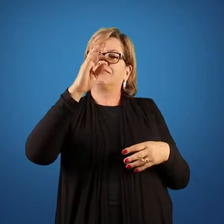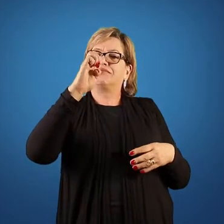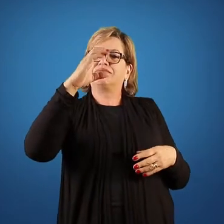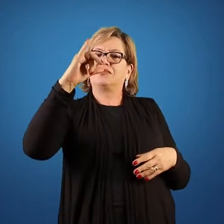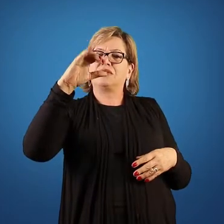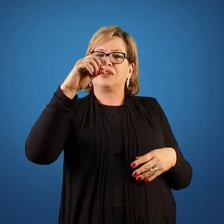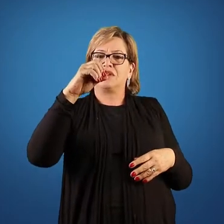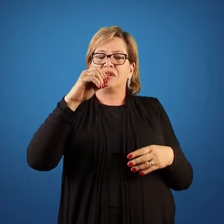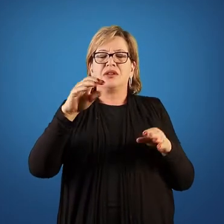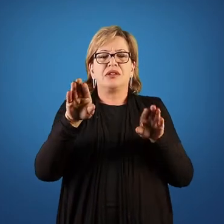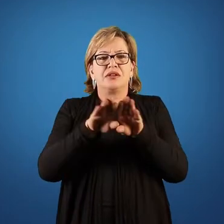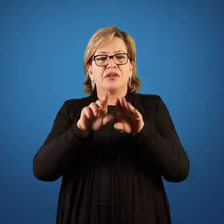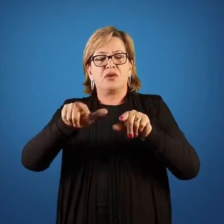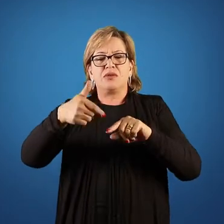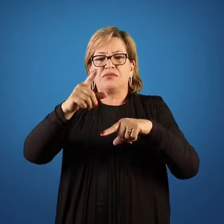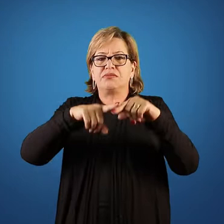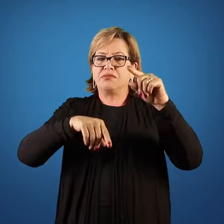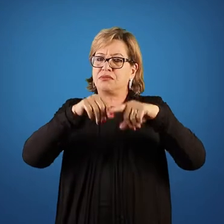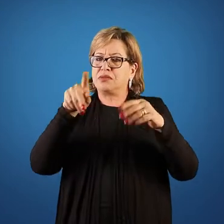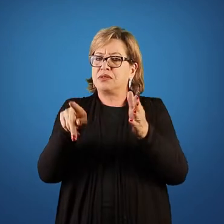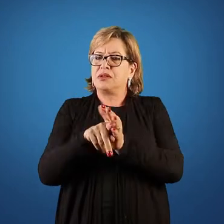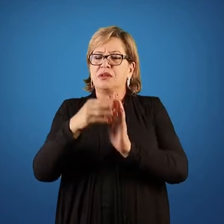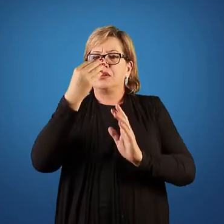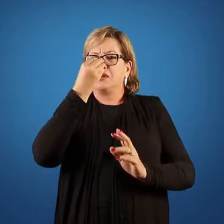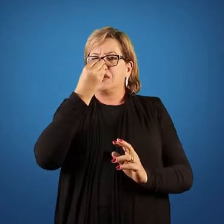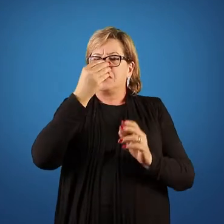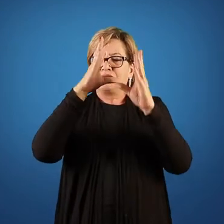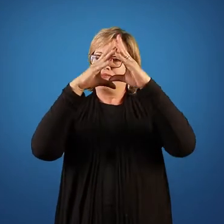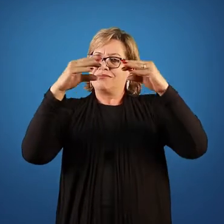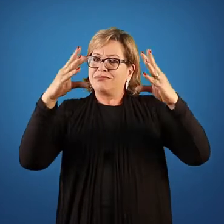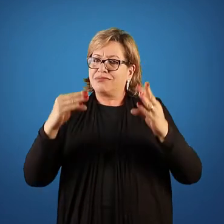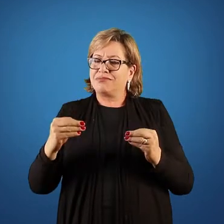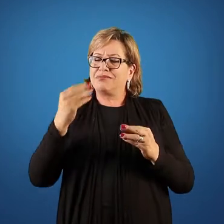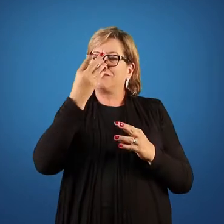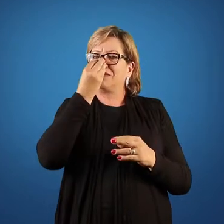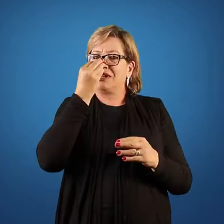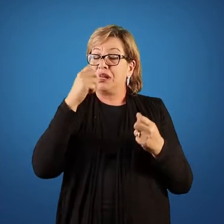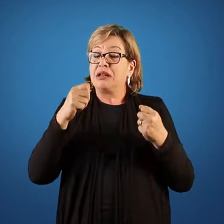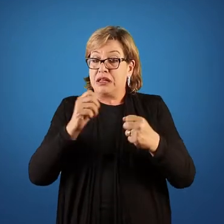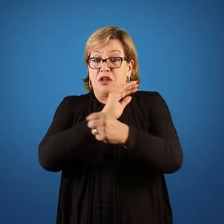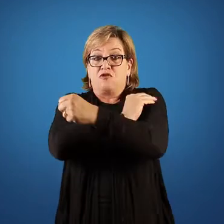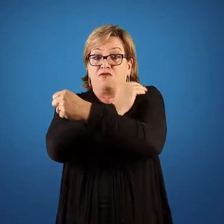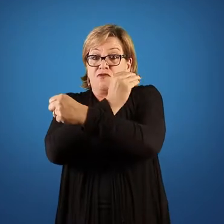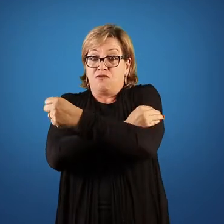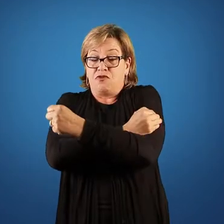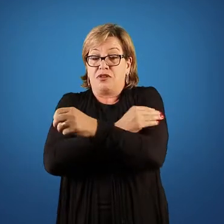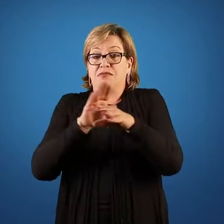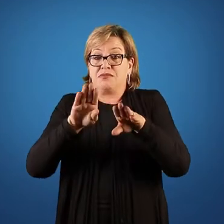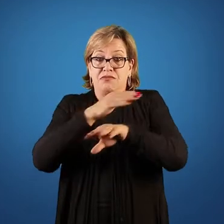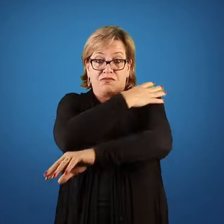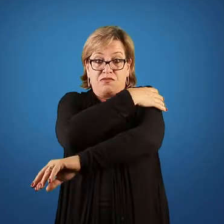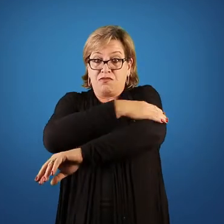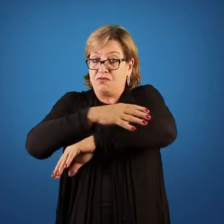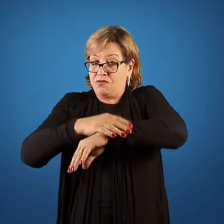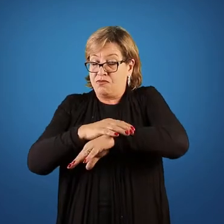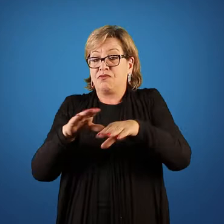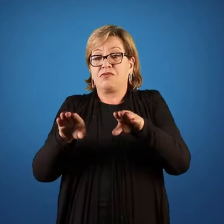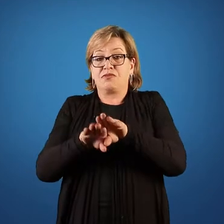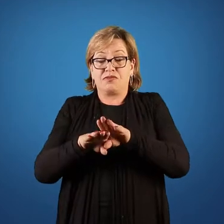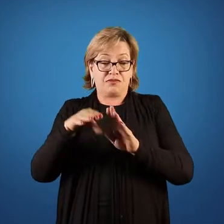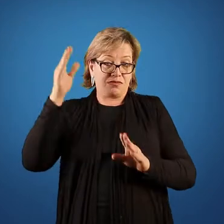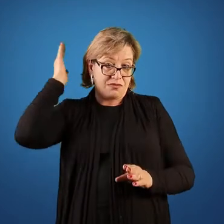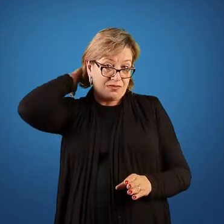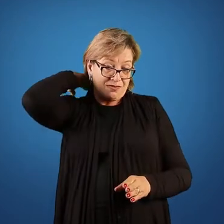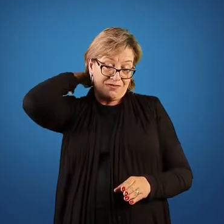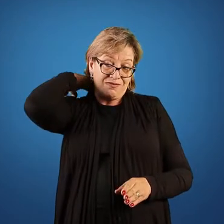diversos outros elementos circenses, ele exige bastante força dos braços e das costas, né? Membros superiores em